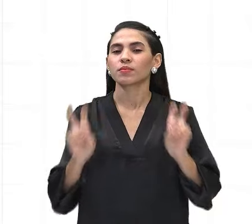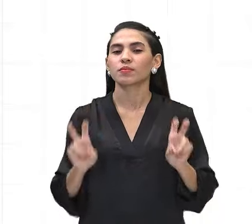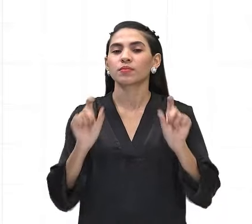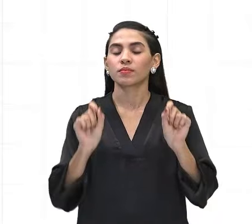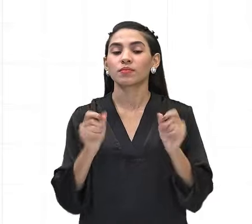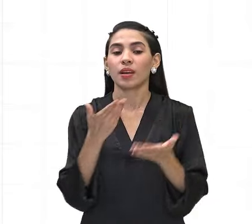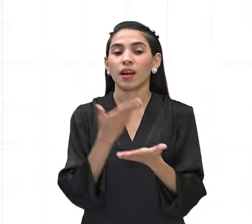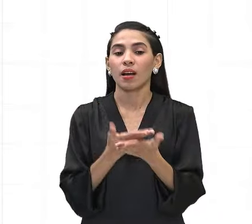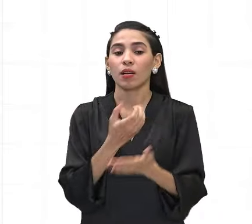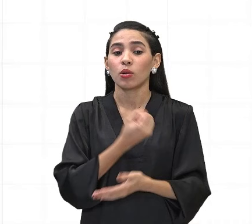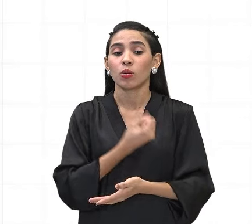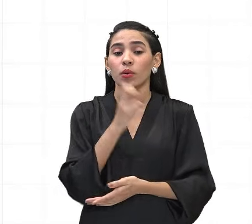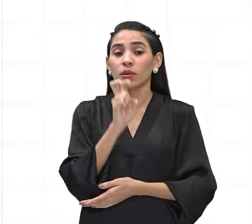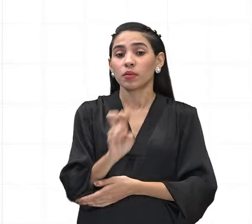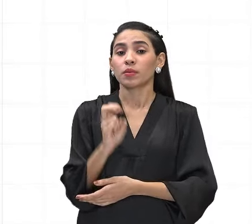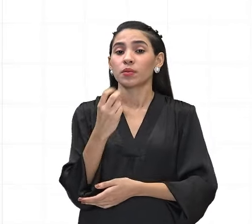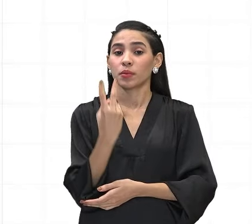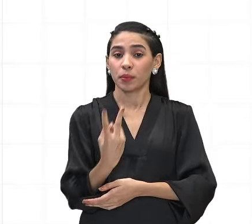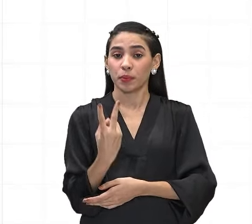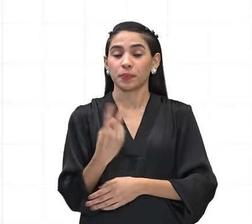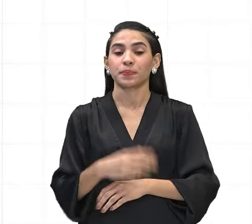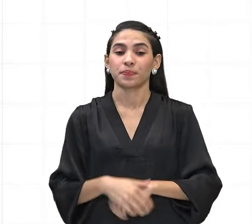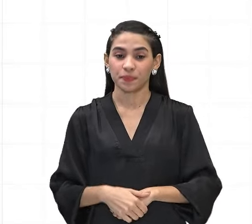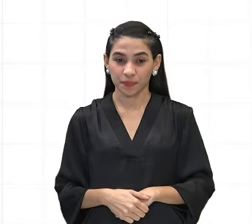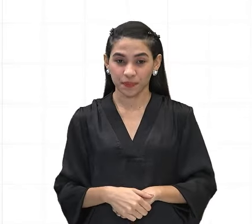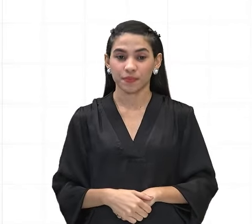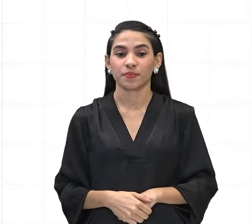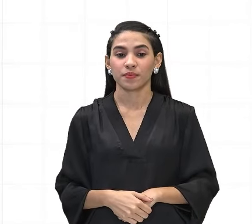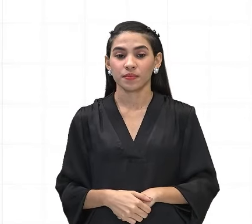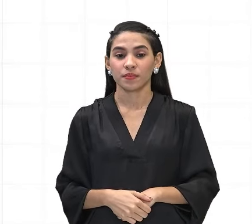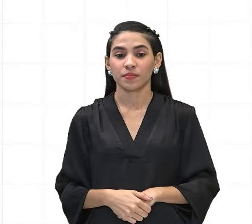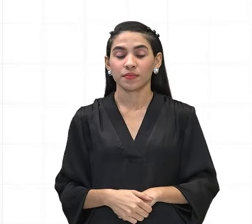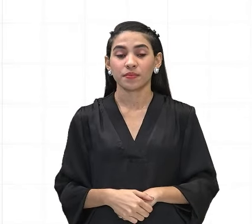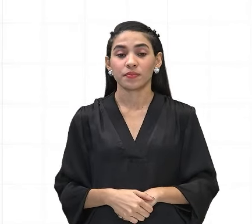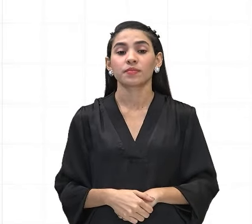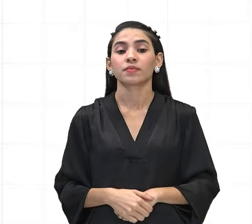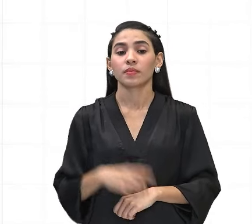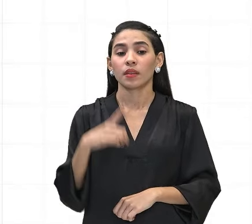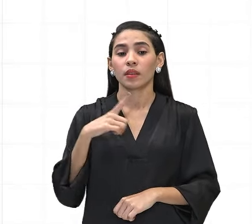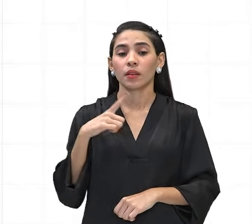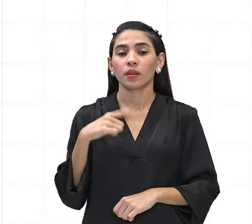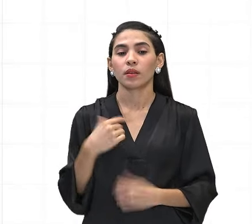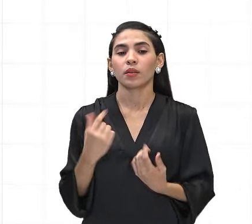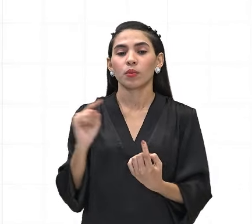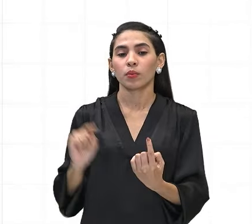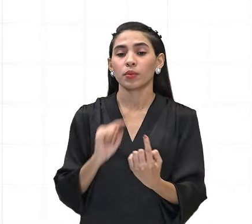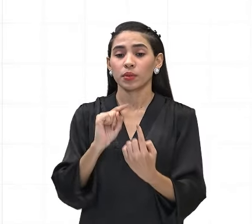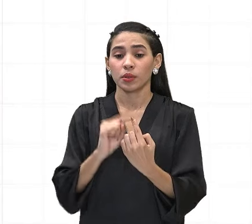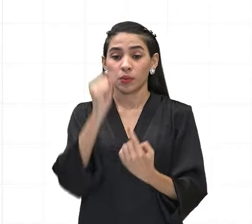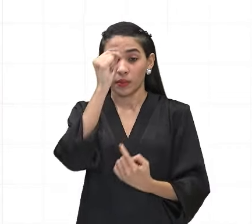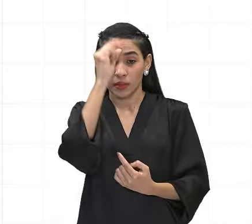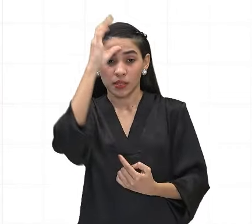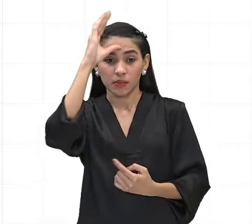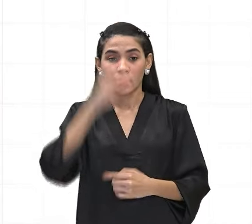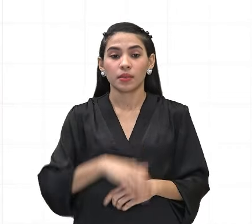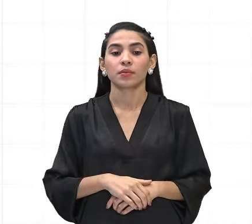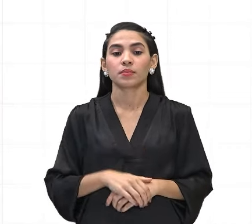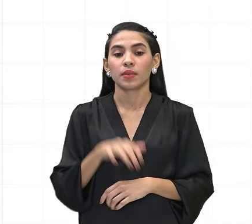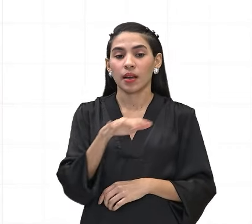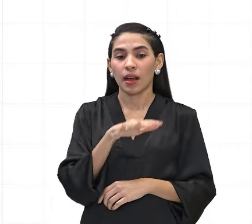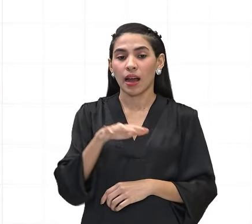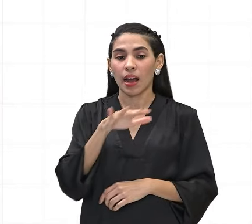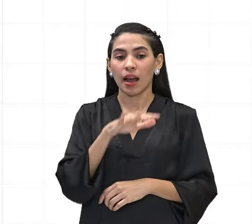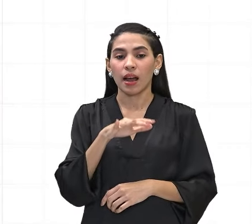aula de número 52 área de figuras planas né o nosso objeto de conhecimento área de